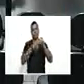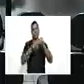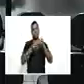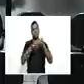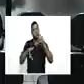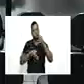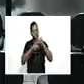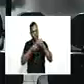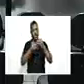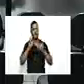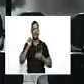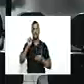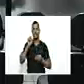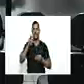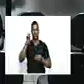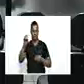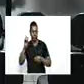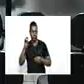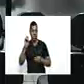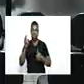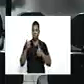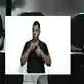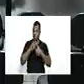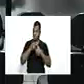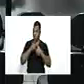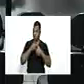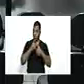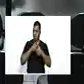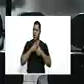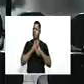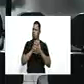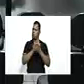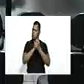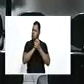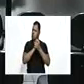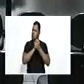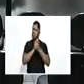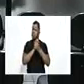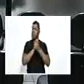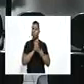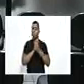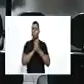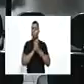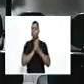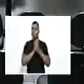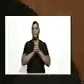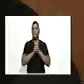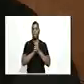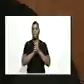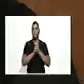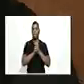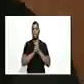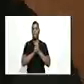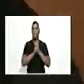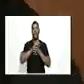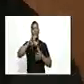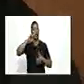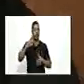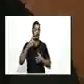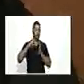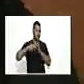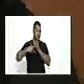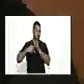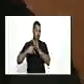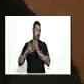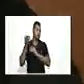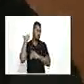colocou eh primeiro parabenizar a ex direção do Sin fup